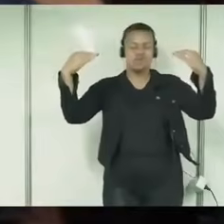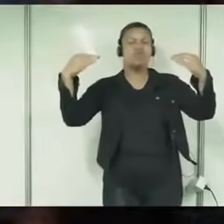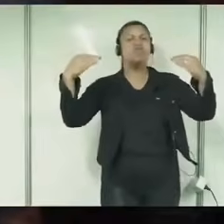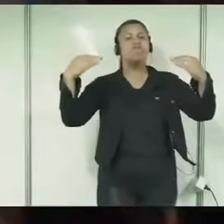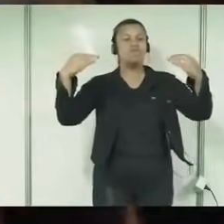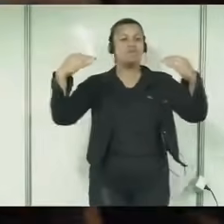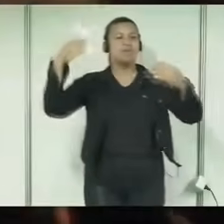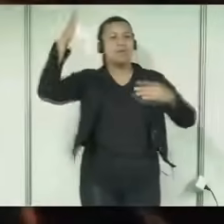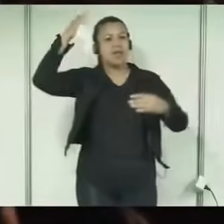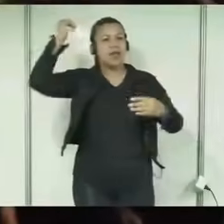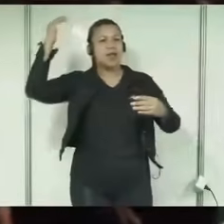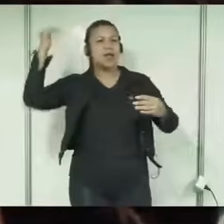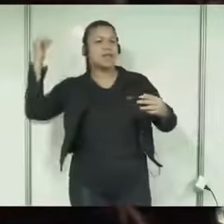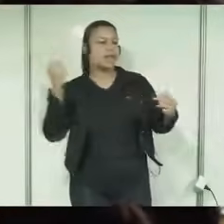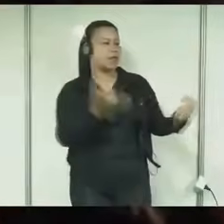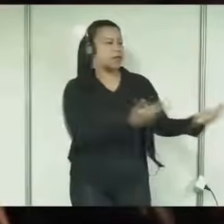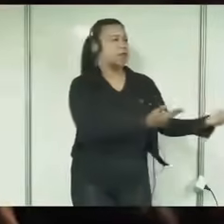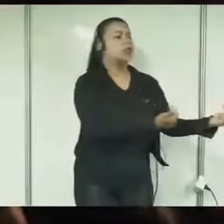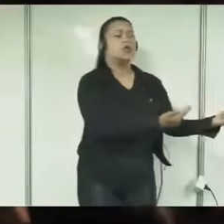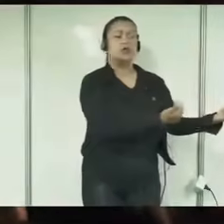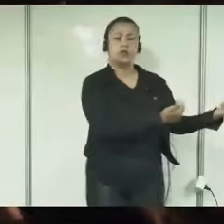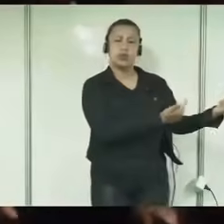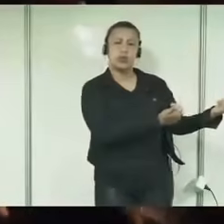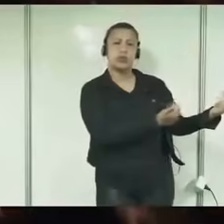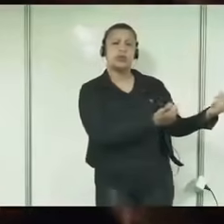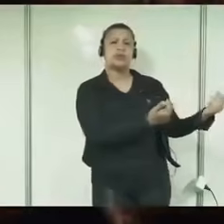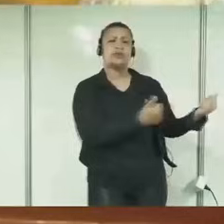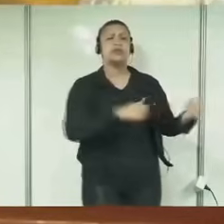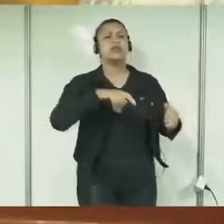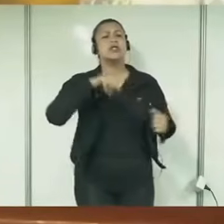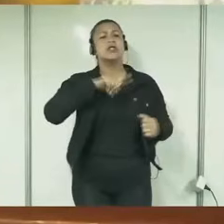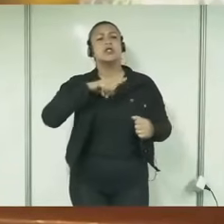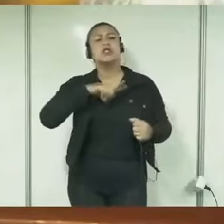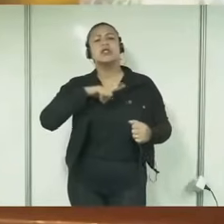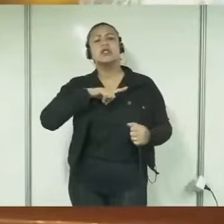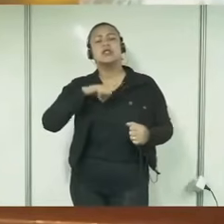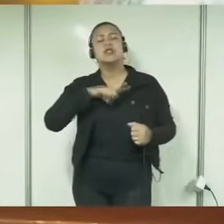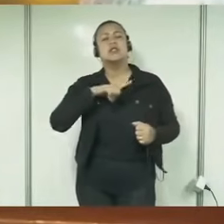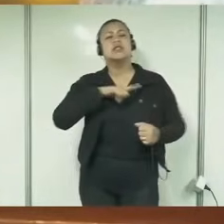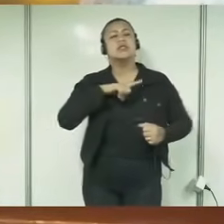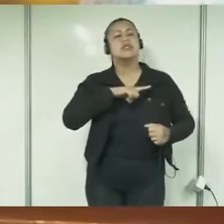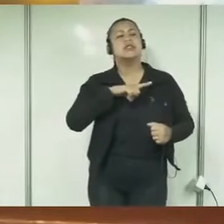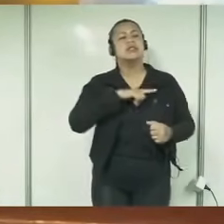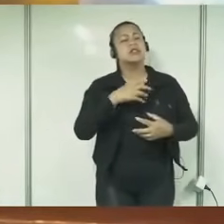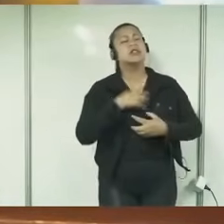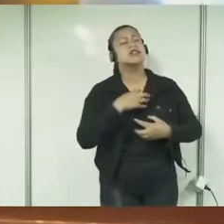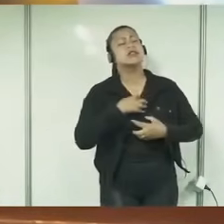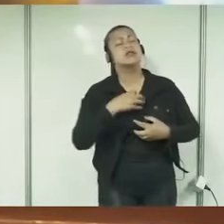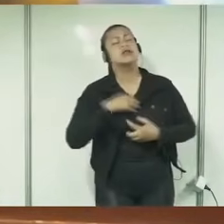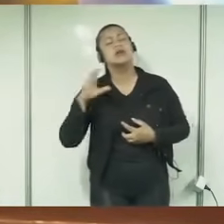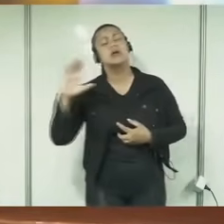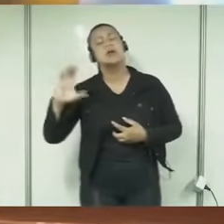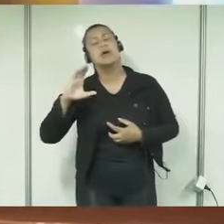jovem pregador que tinha tanto